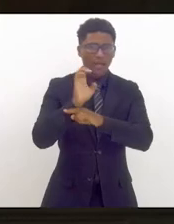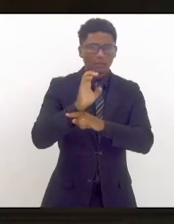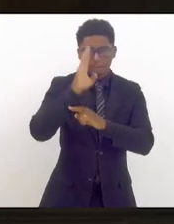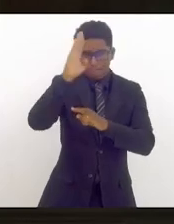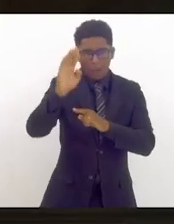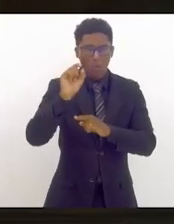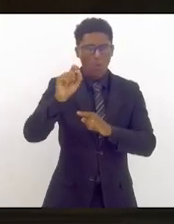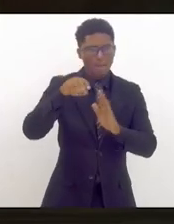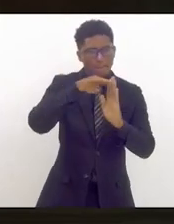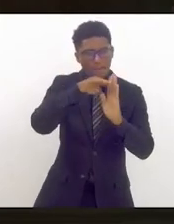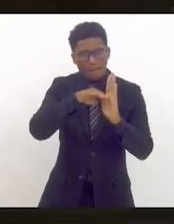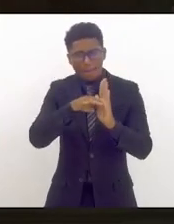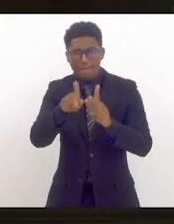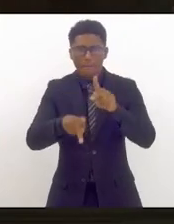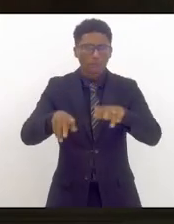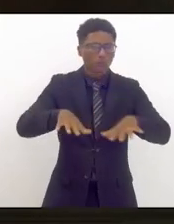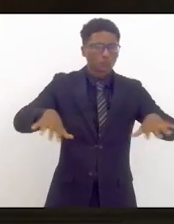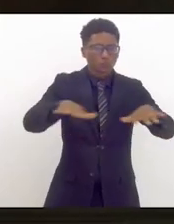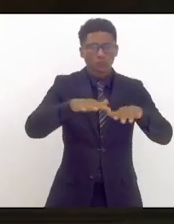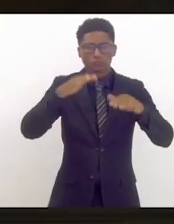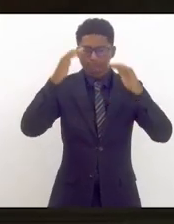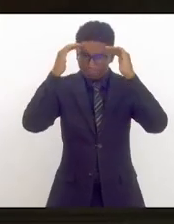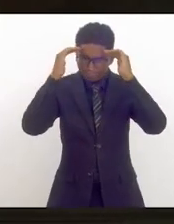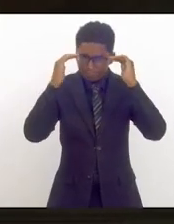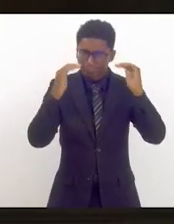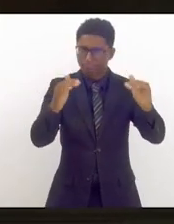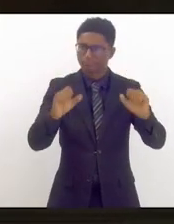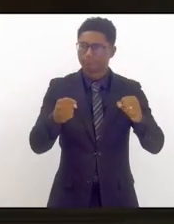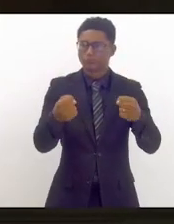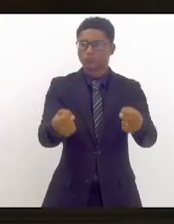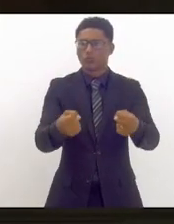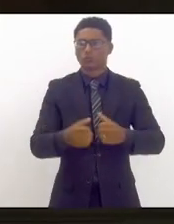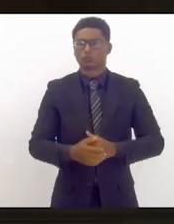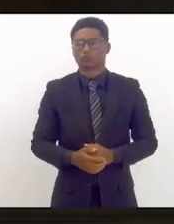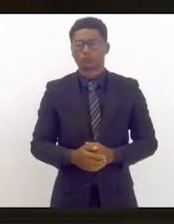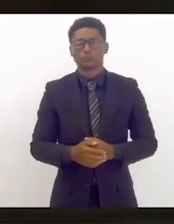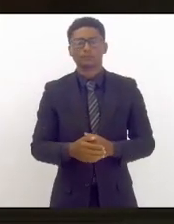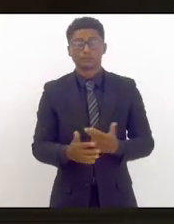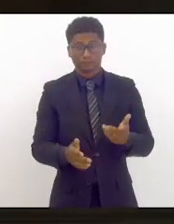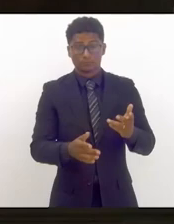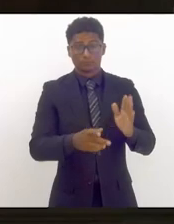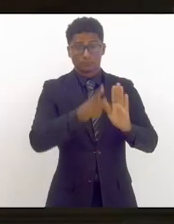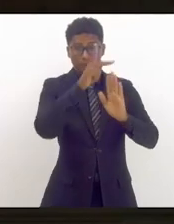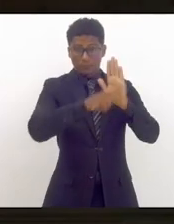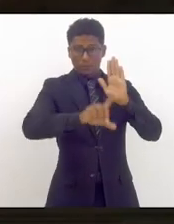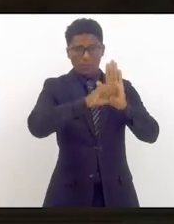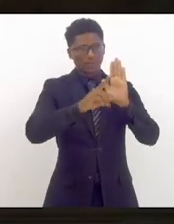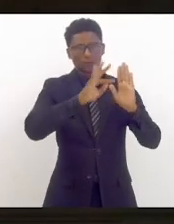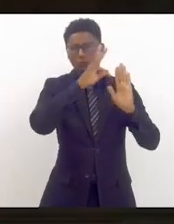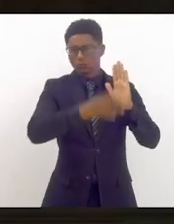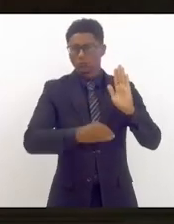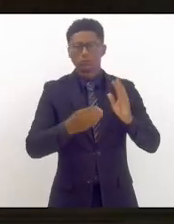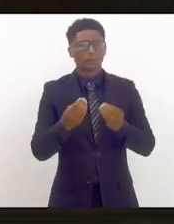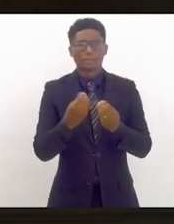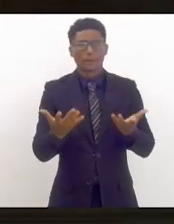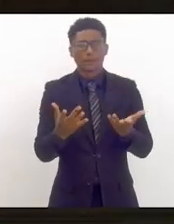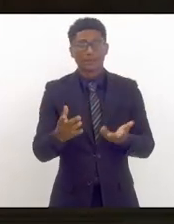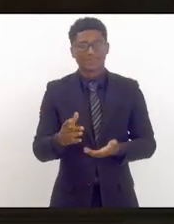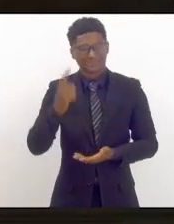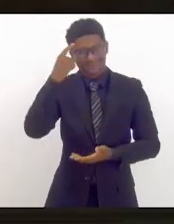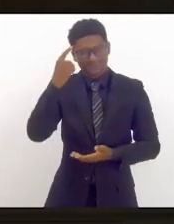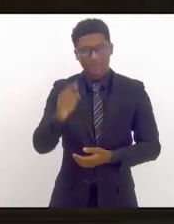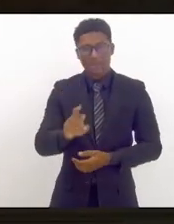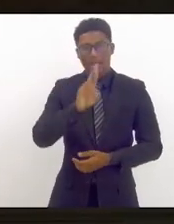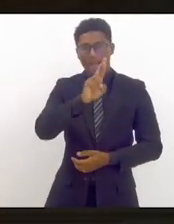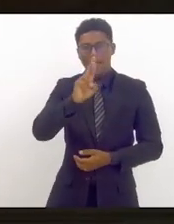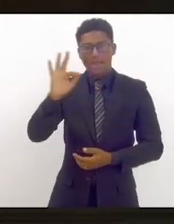nossa população. Todos os projetos necessários para viabilizar o regime de recuperação fiscal foram